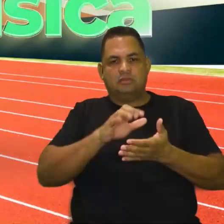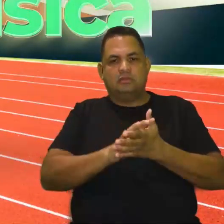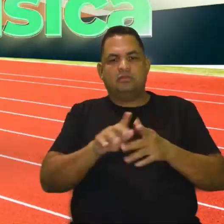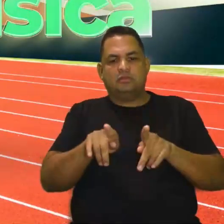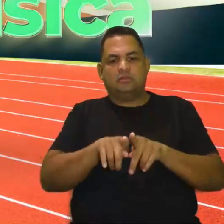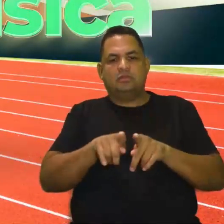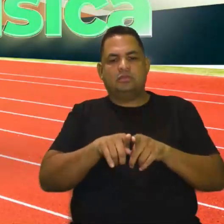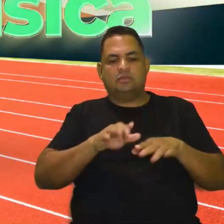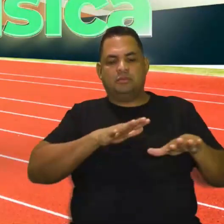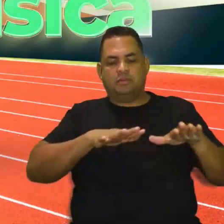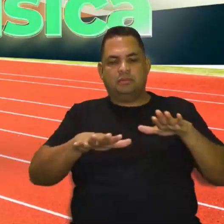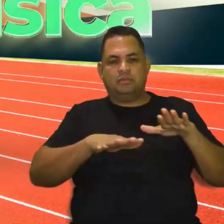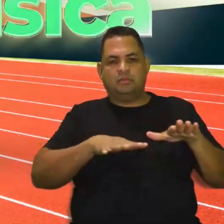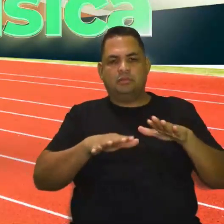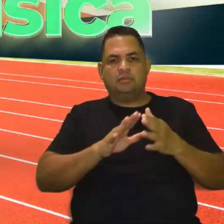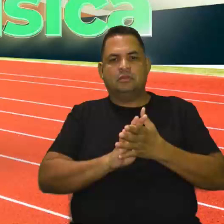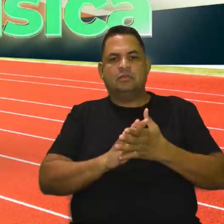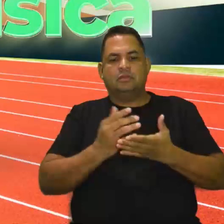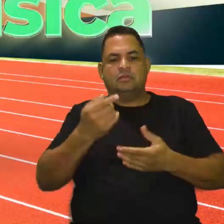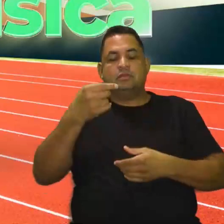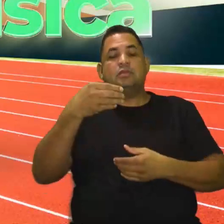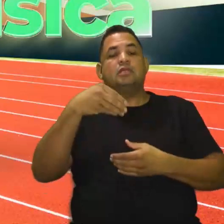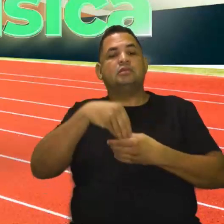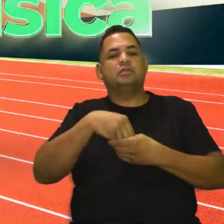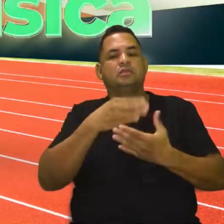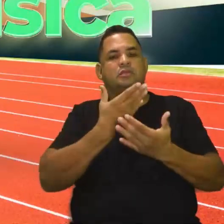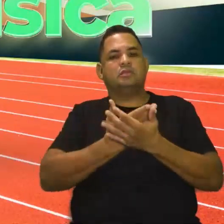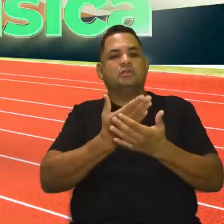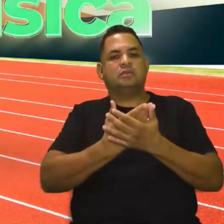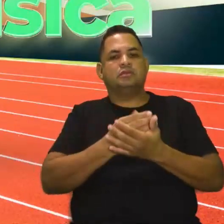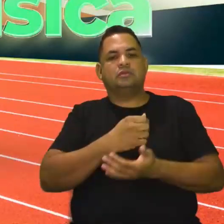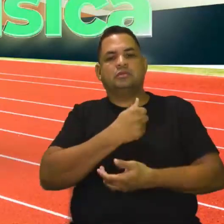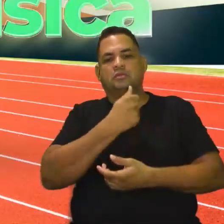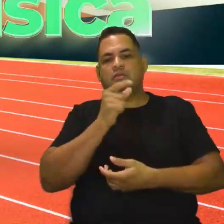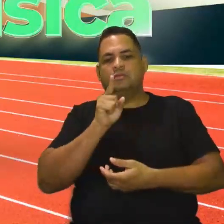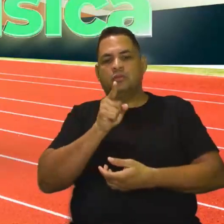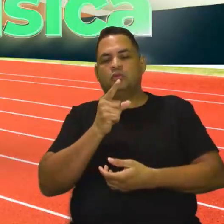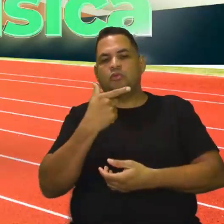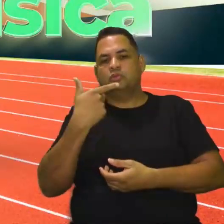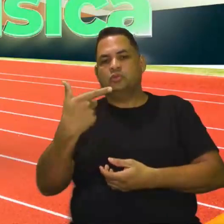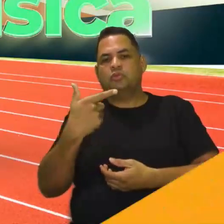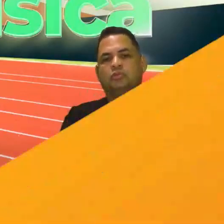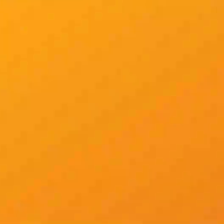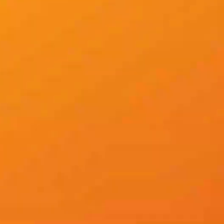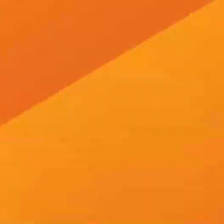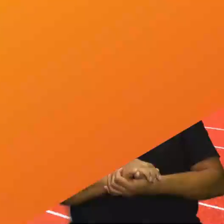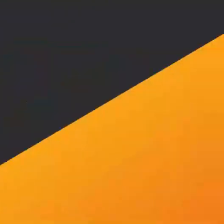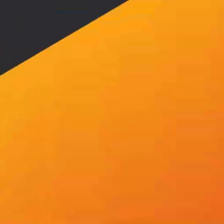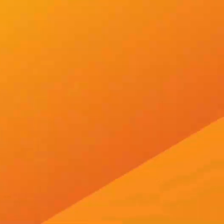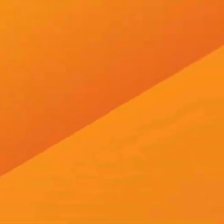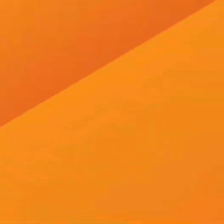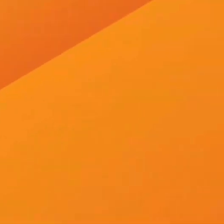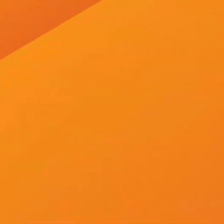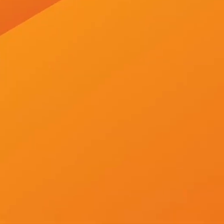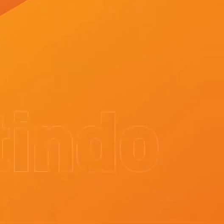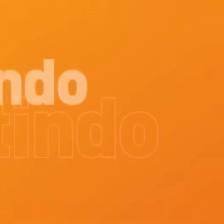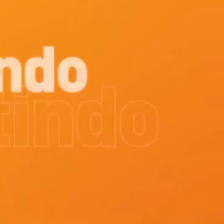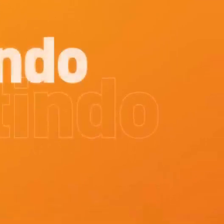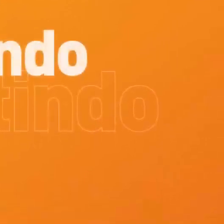nosso momento mexa-se, que vai entrar nessa aula, ponto 2. Já estou de volta.